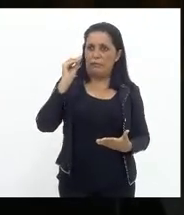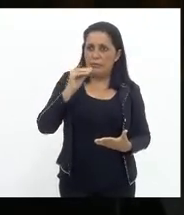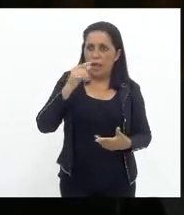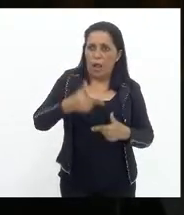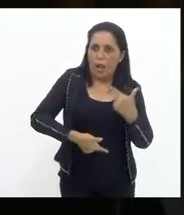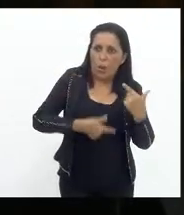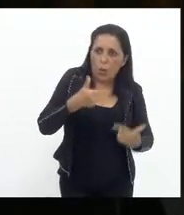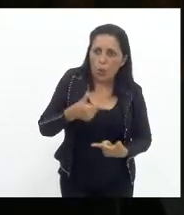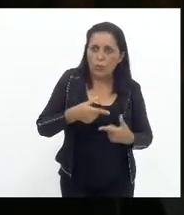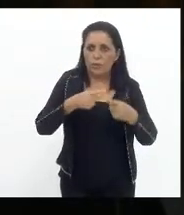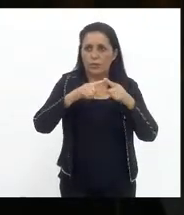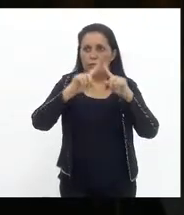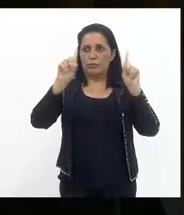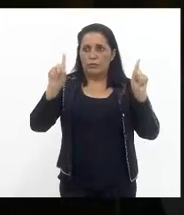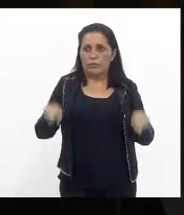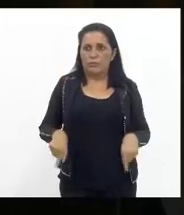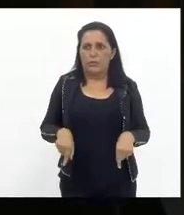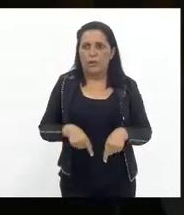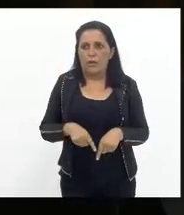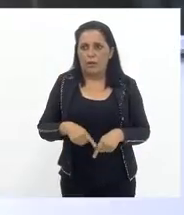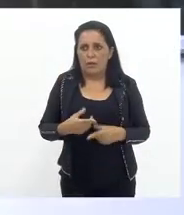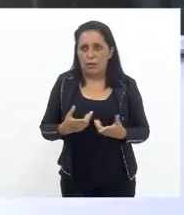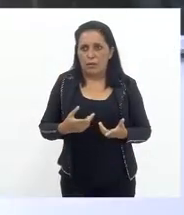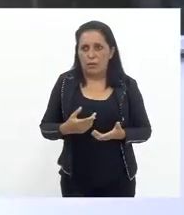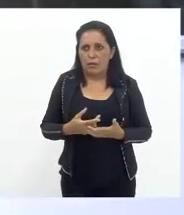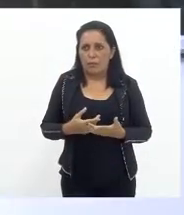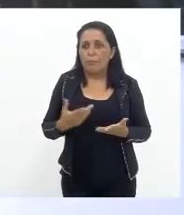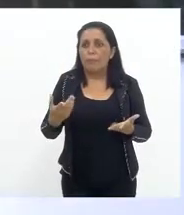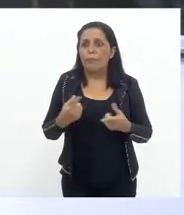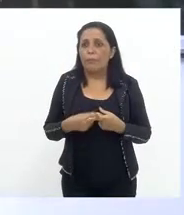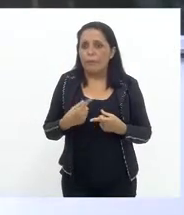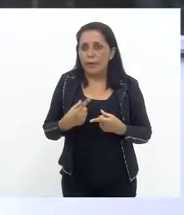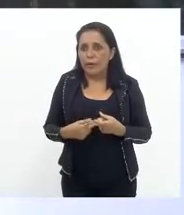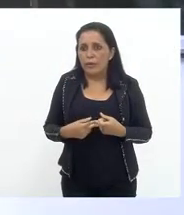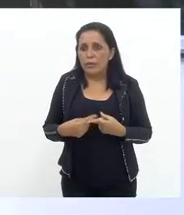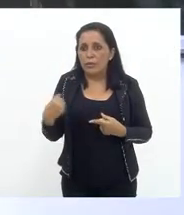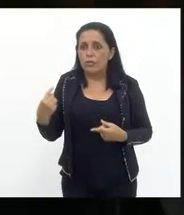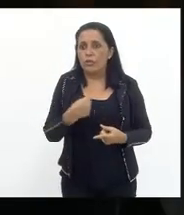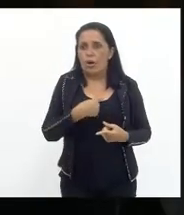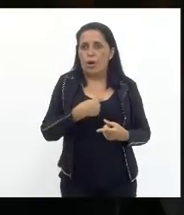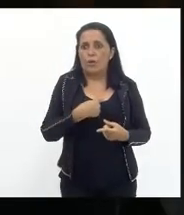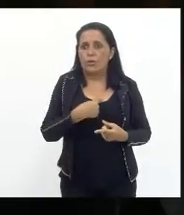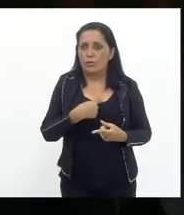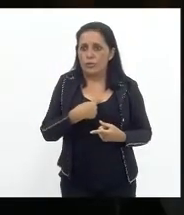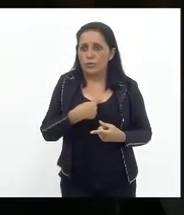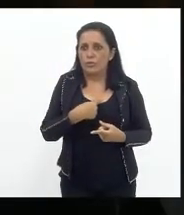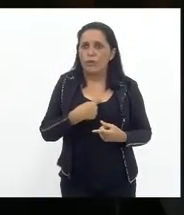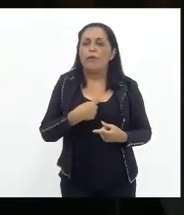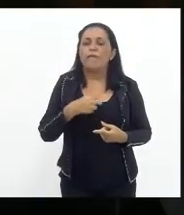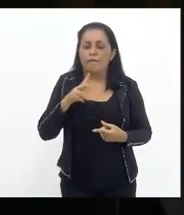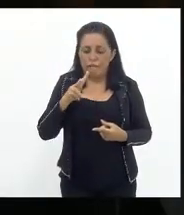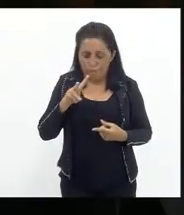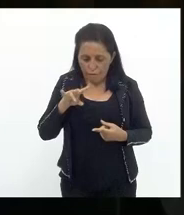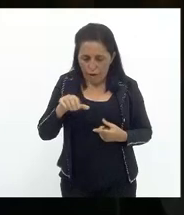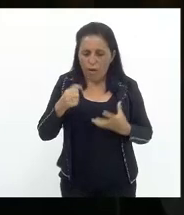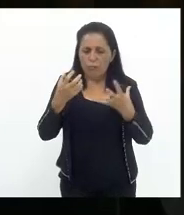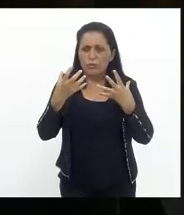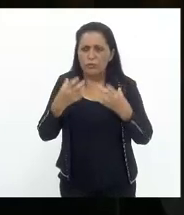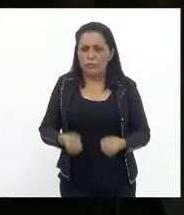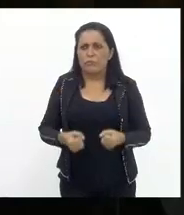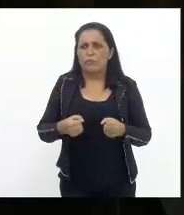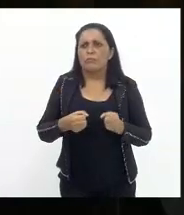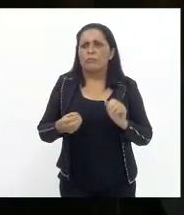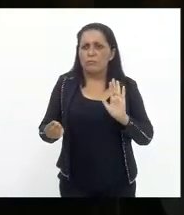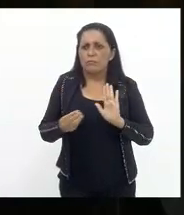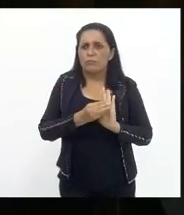menospreze o trabalho dessa casa, até porque somos nós que estabeleceremos as condições. Ninguém aqui